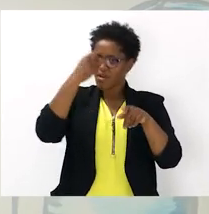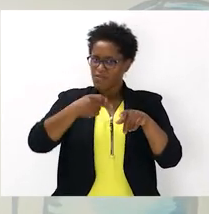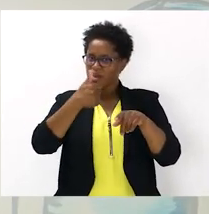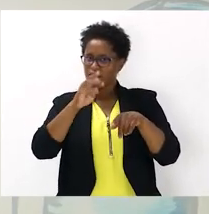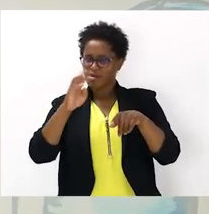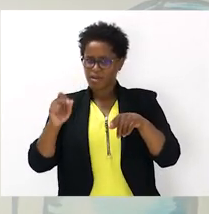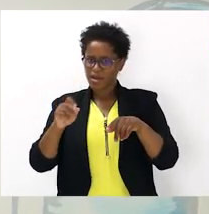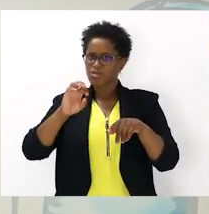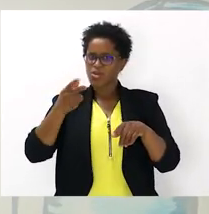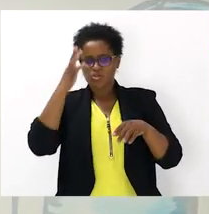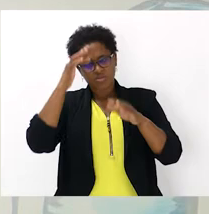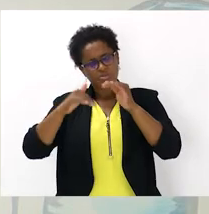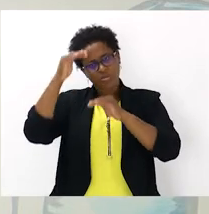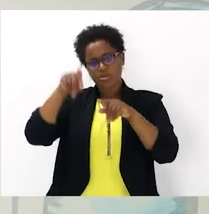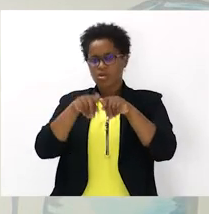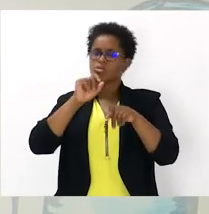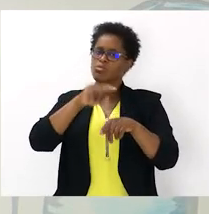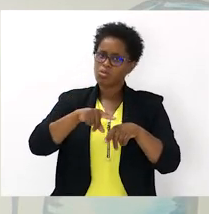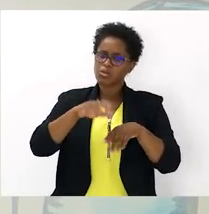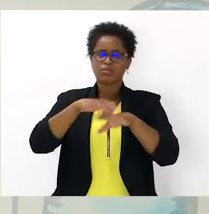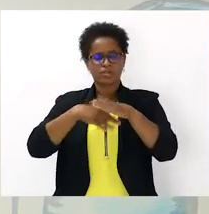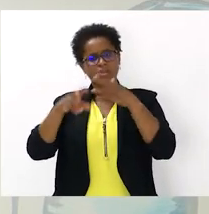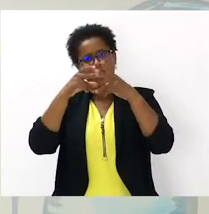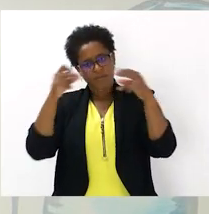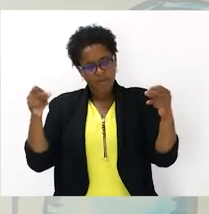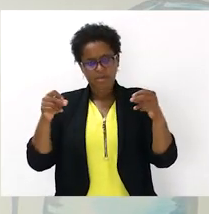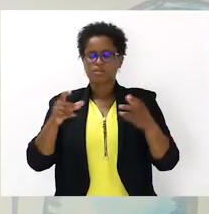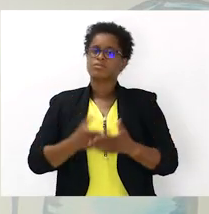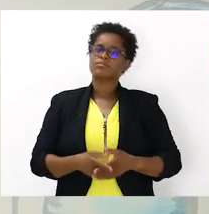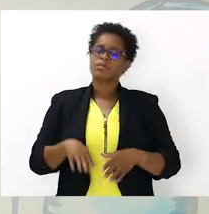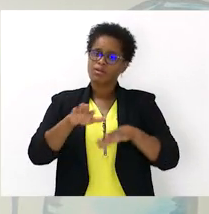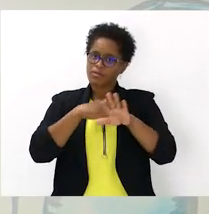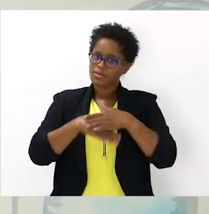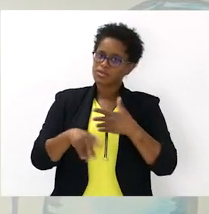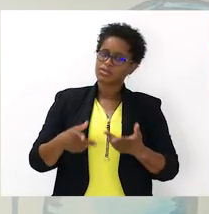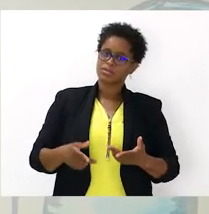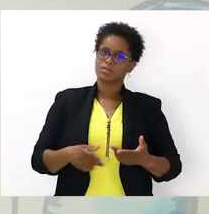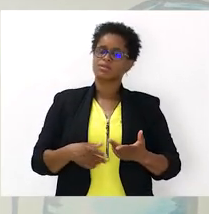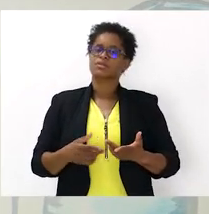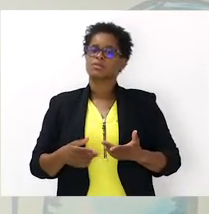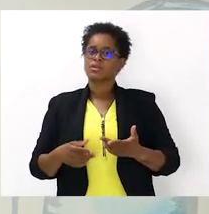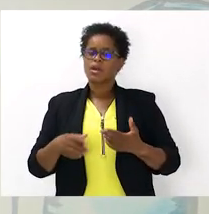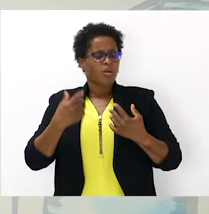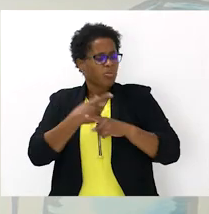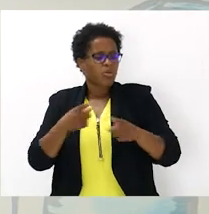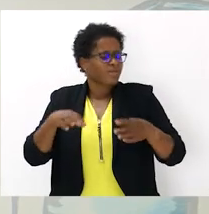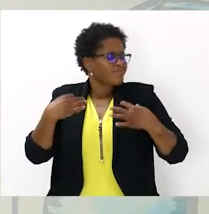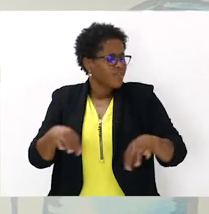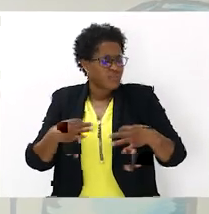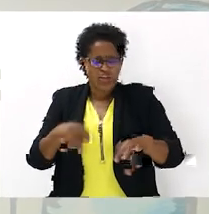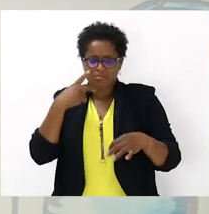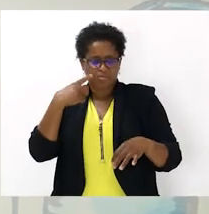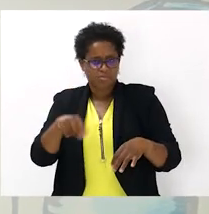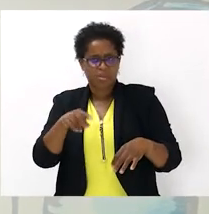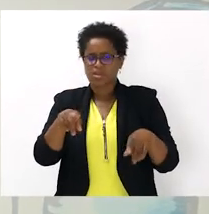e mesmo expoente, podemos perfeitamente aplicar a definição para resolver problemas. Porque nem sempre vamos encontrar expressão